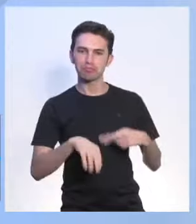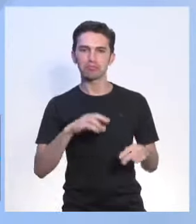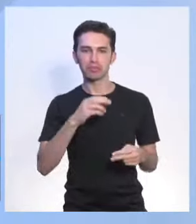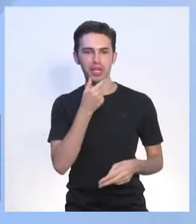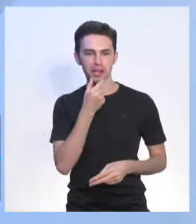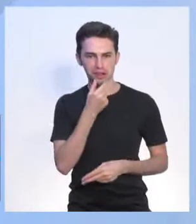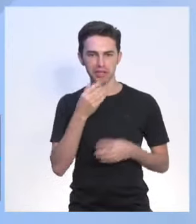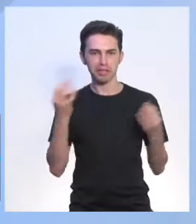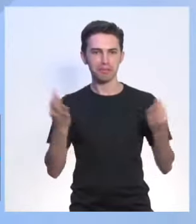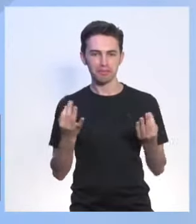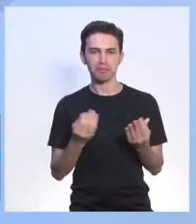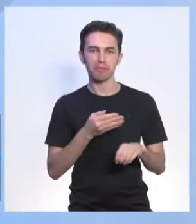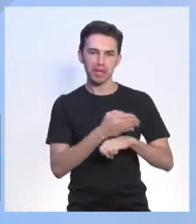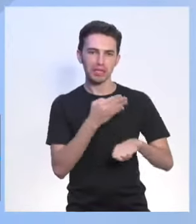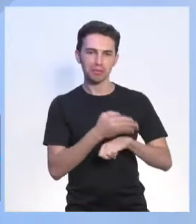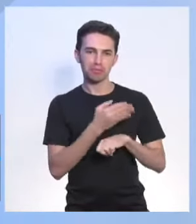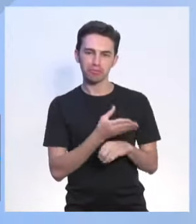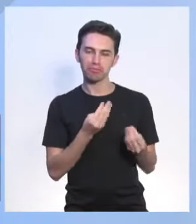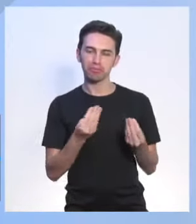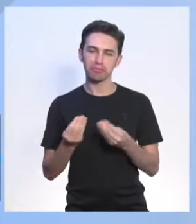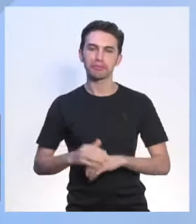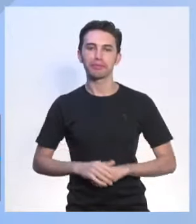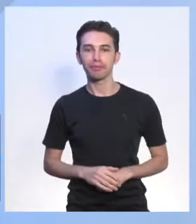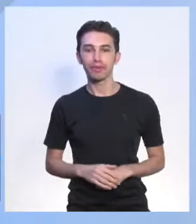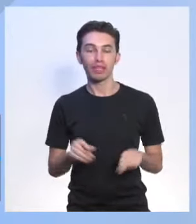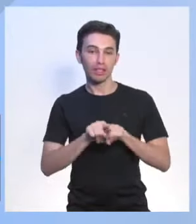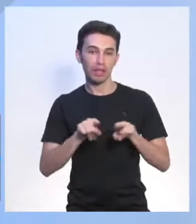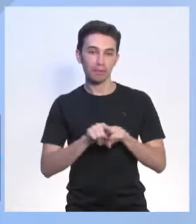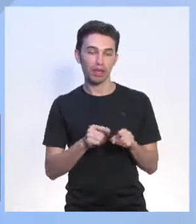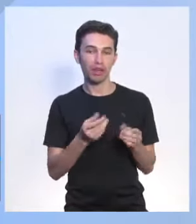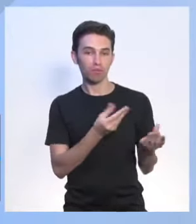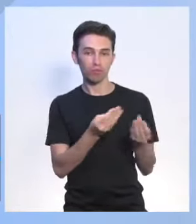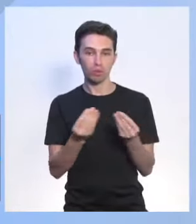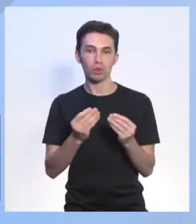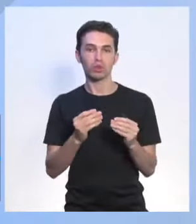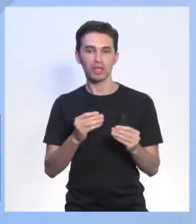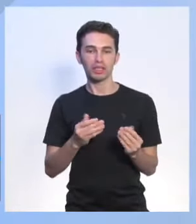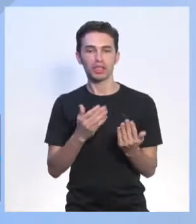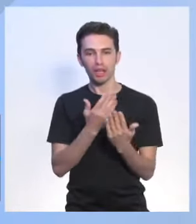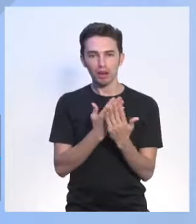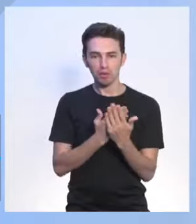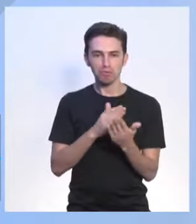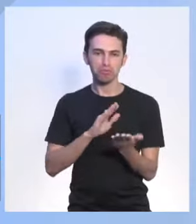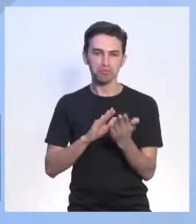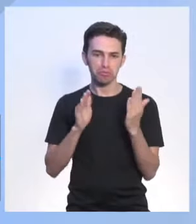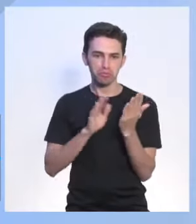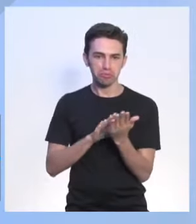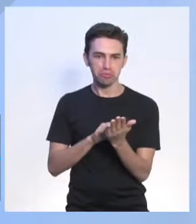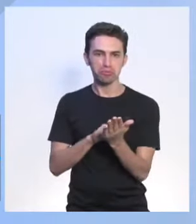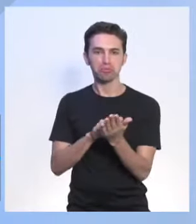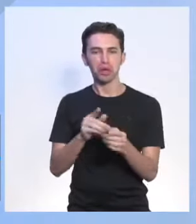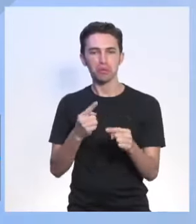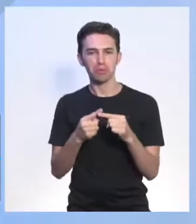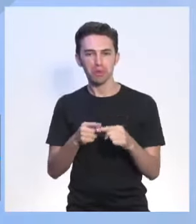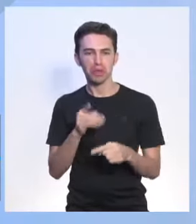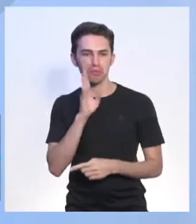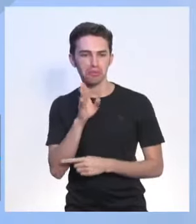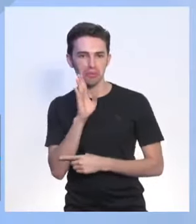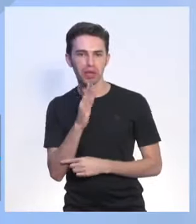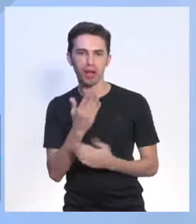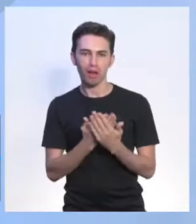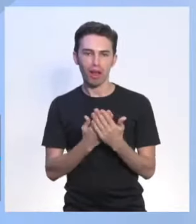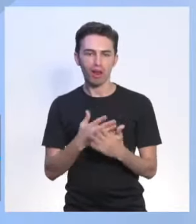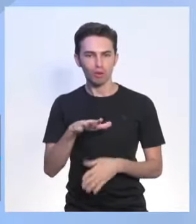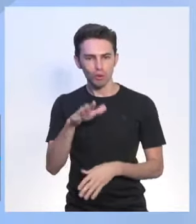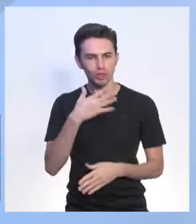bastante. Temos também o pessoal está elogiando a aula, que gostaram bastante, falando que a aula foi muito legal e